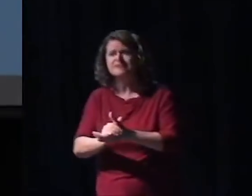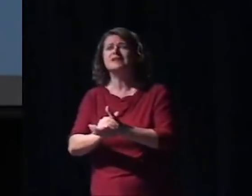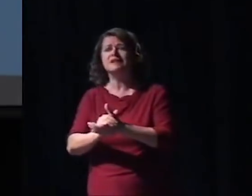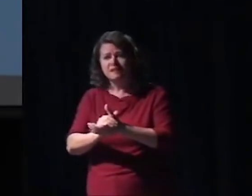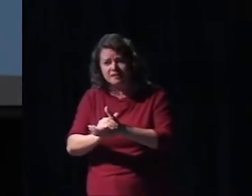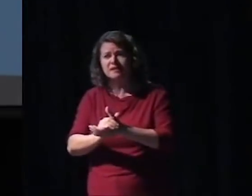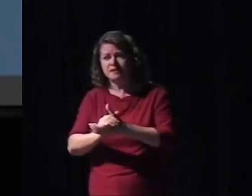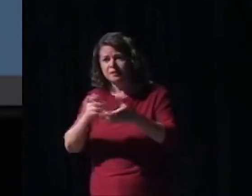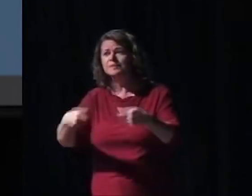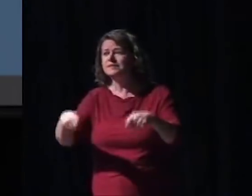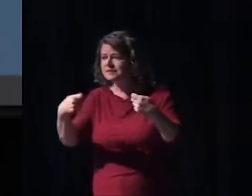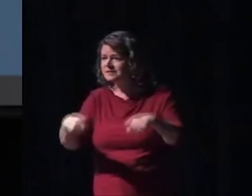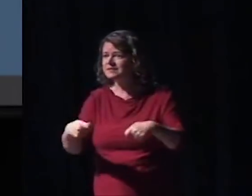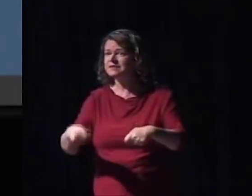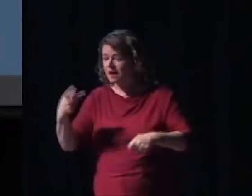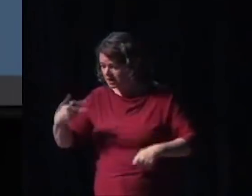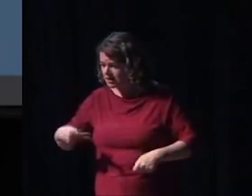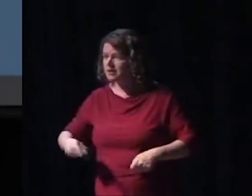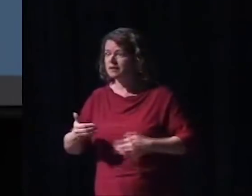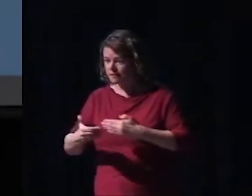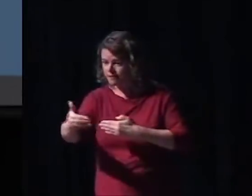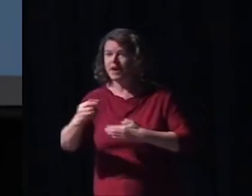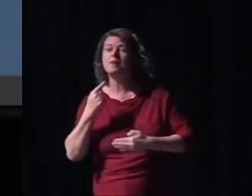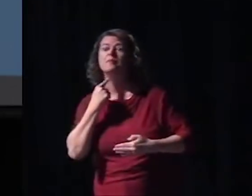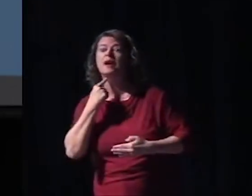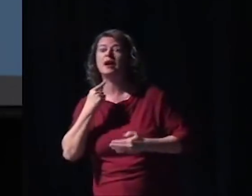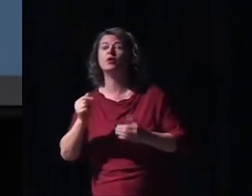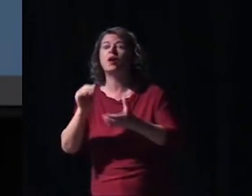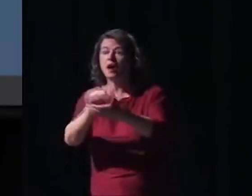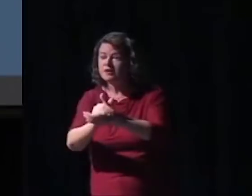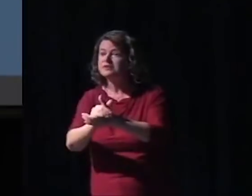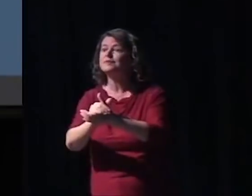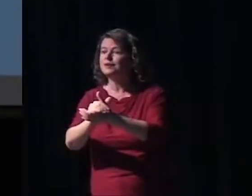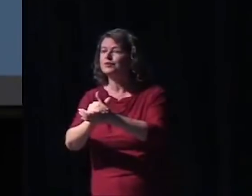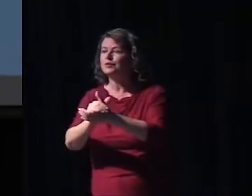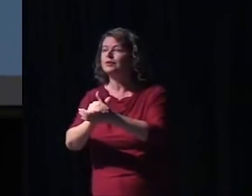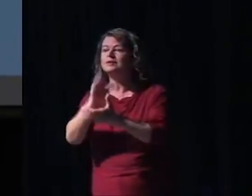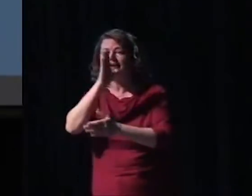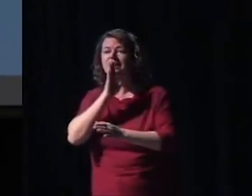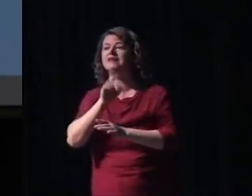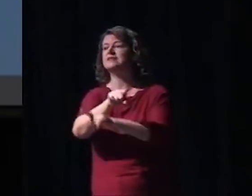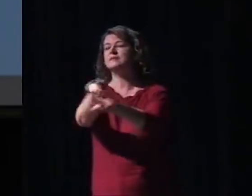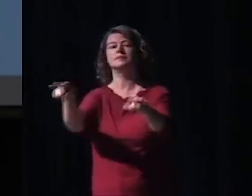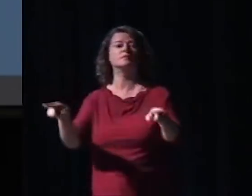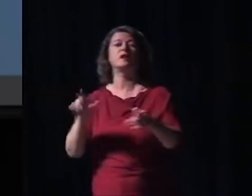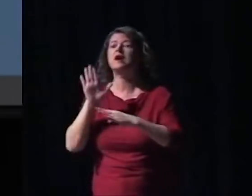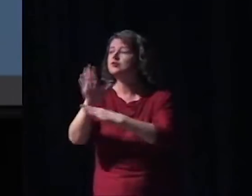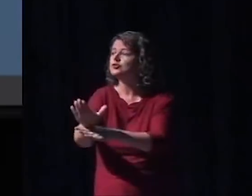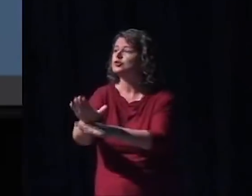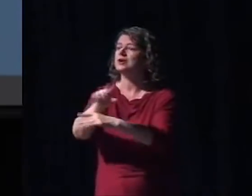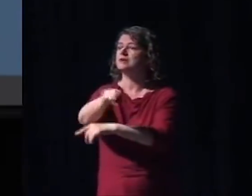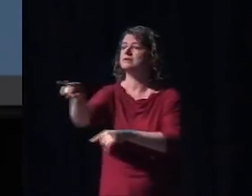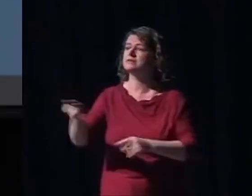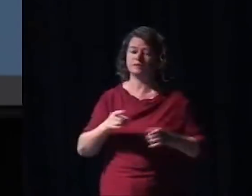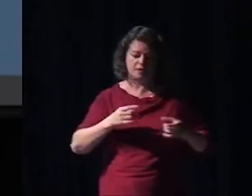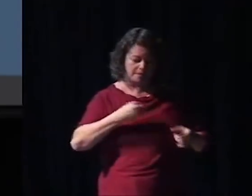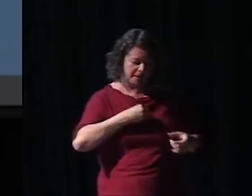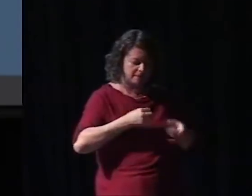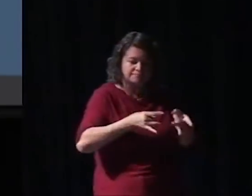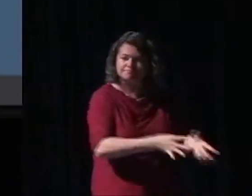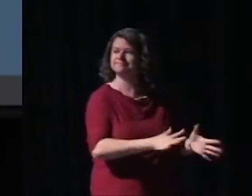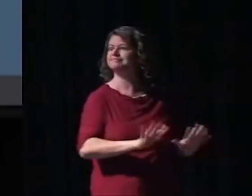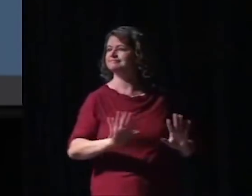de Deus. A nossa igreja está preparando o batismo, não porque o batismo salva, mas porque você deve fazer isso. Aquele que crer e